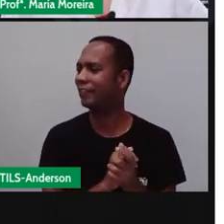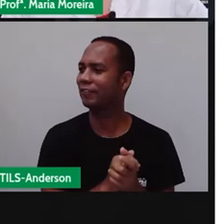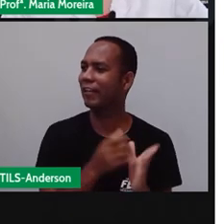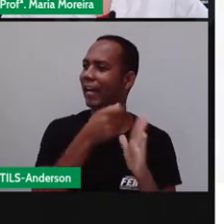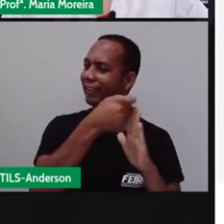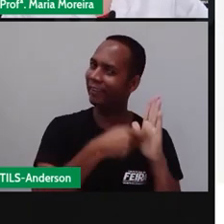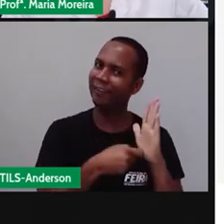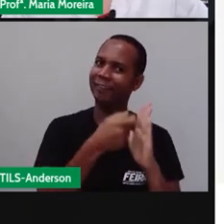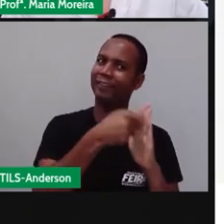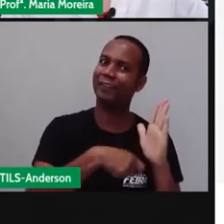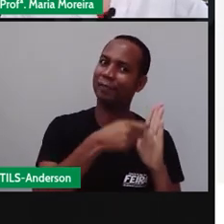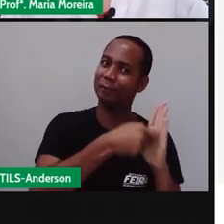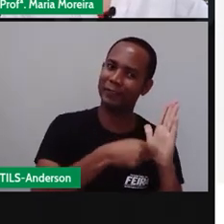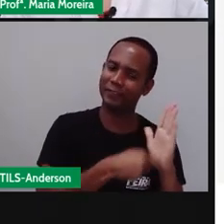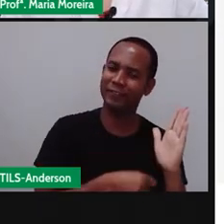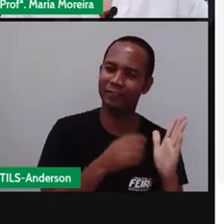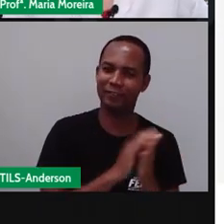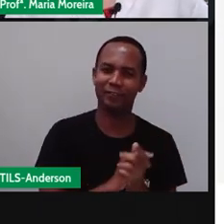listas o tempo inteiro.